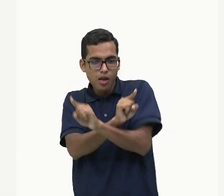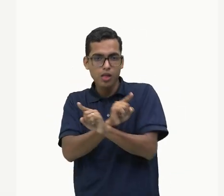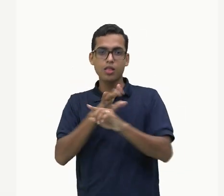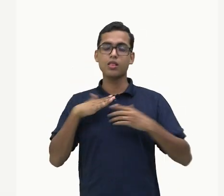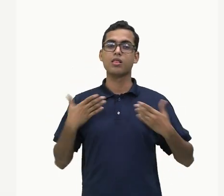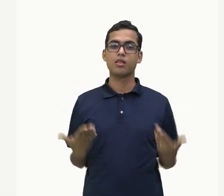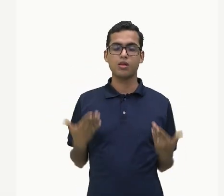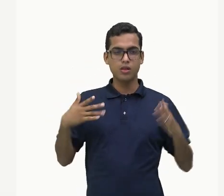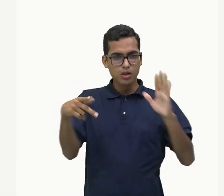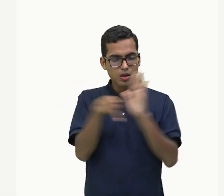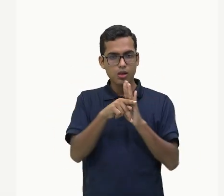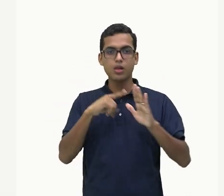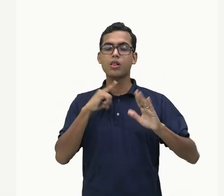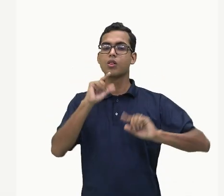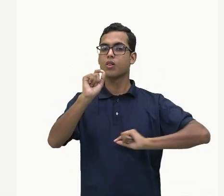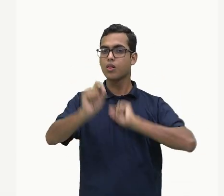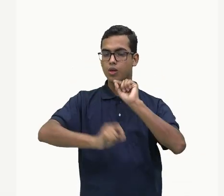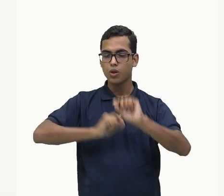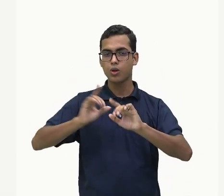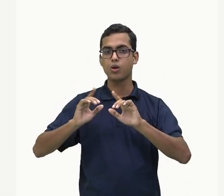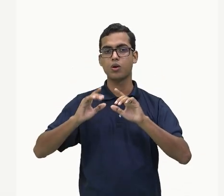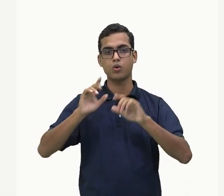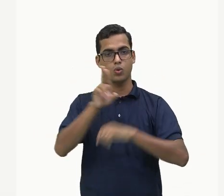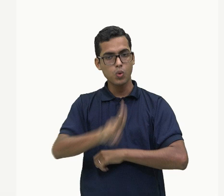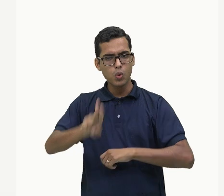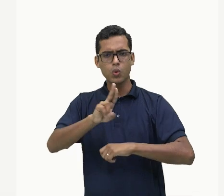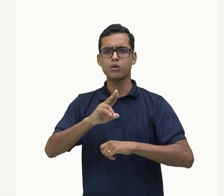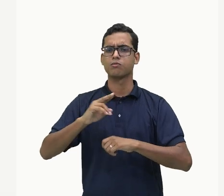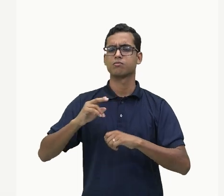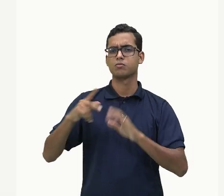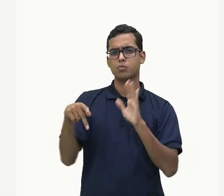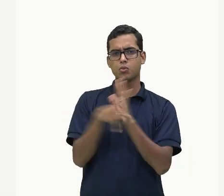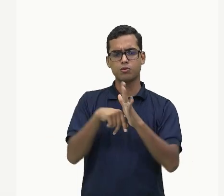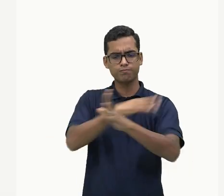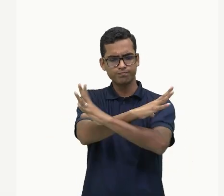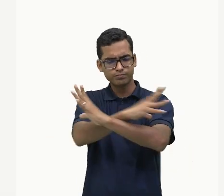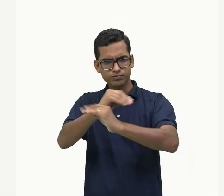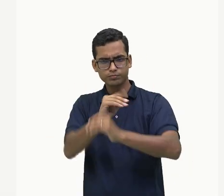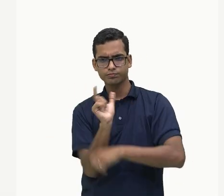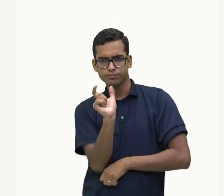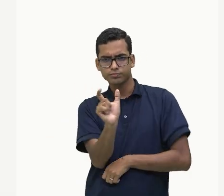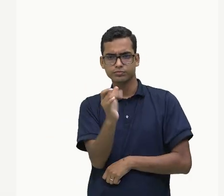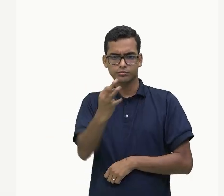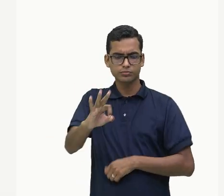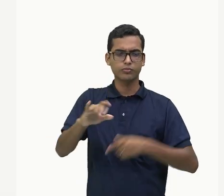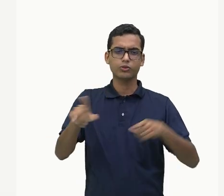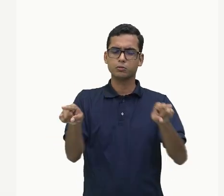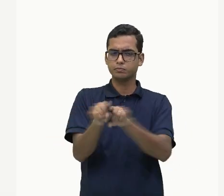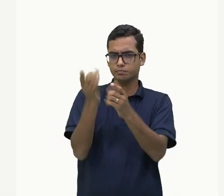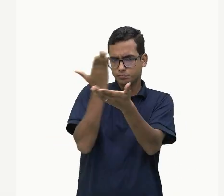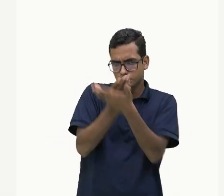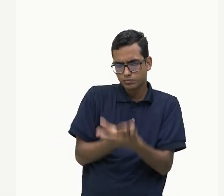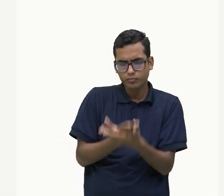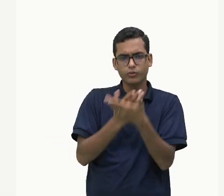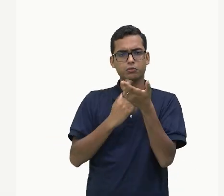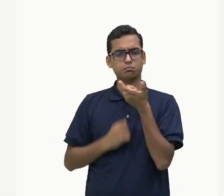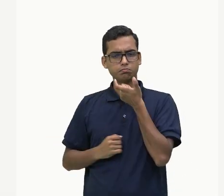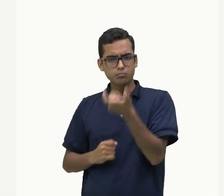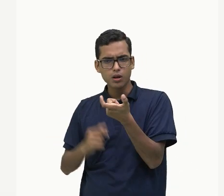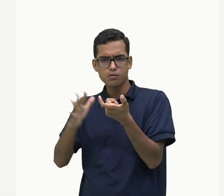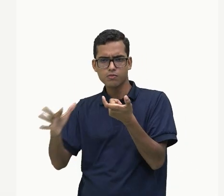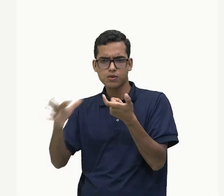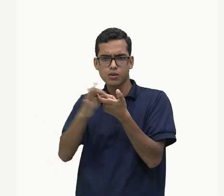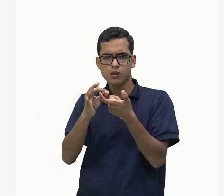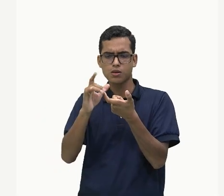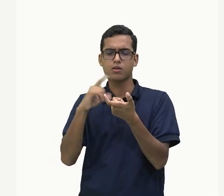então, uma conjunção adversativa, tá certo? Então, nós vimos aí que as conjunções, né, elas são, de fato,